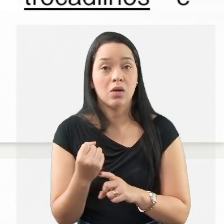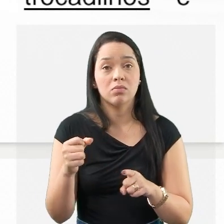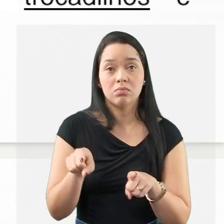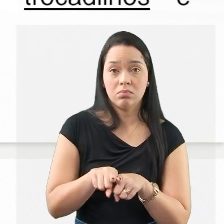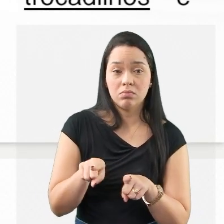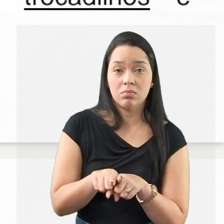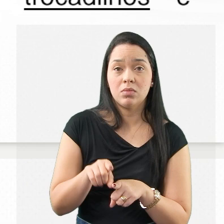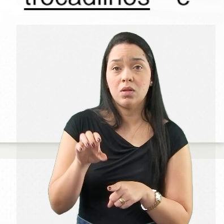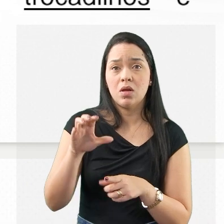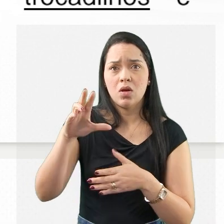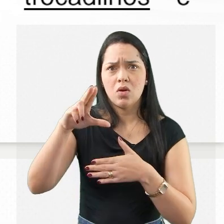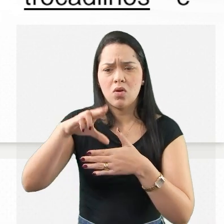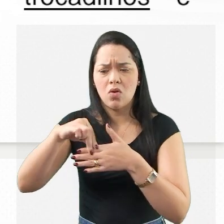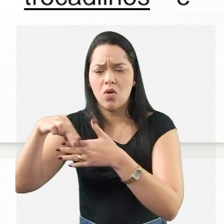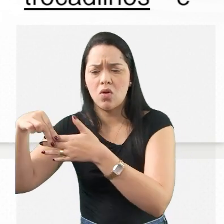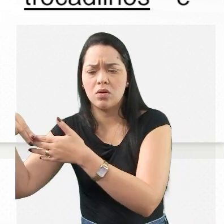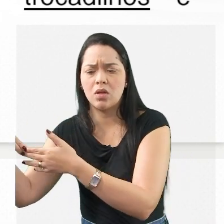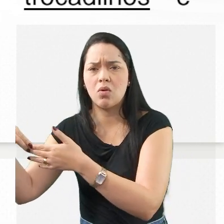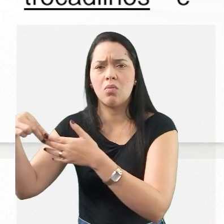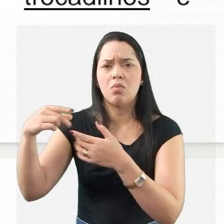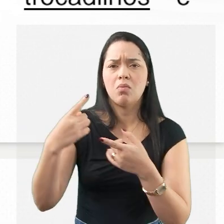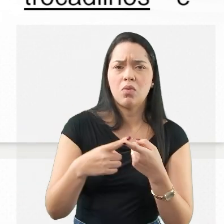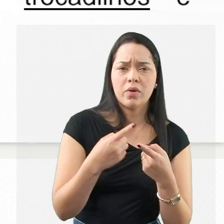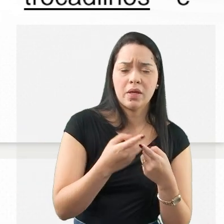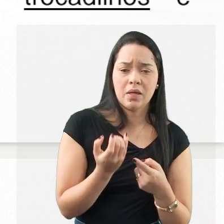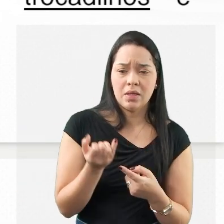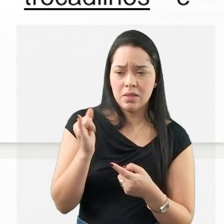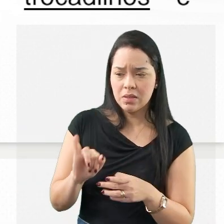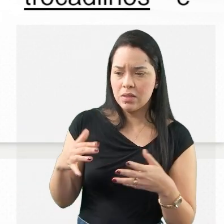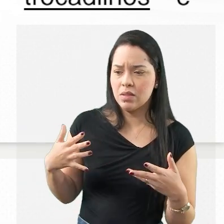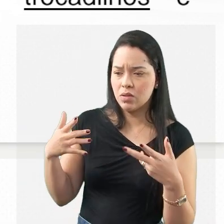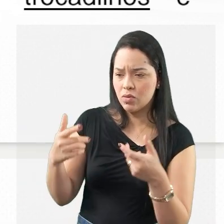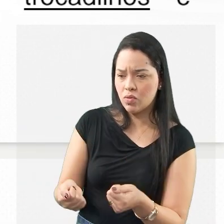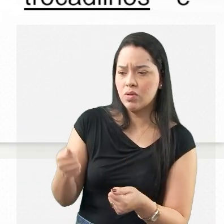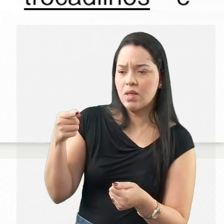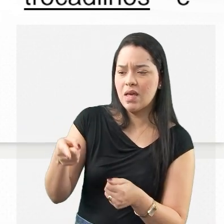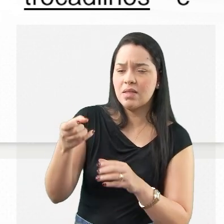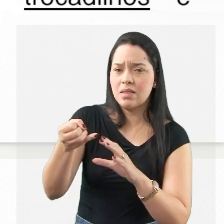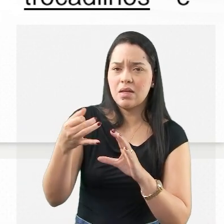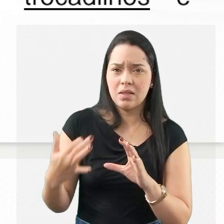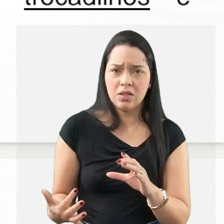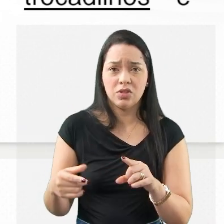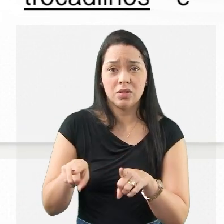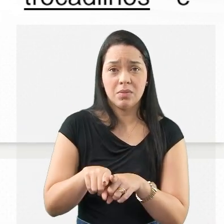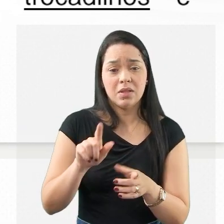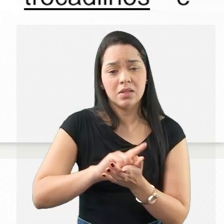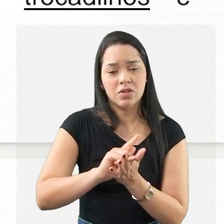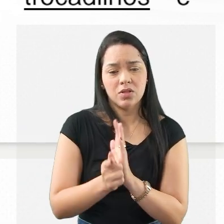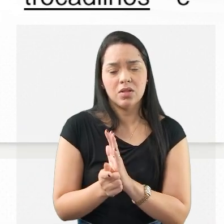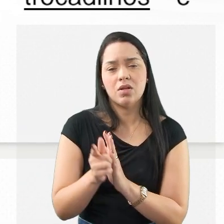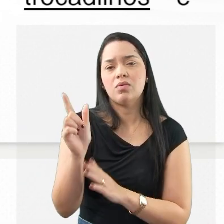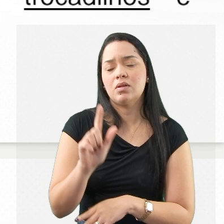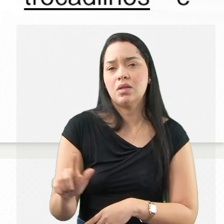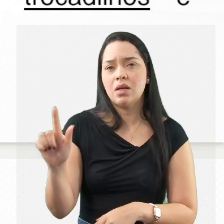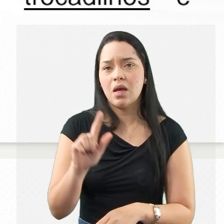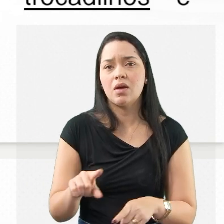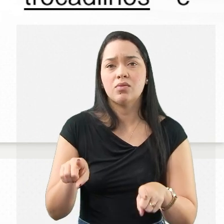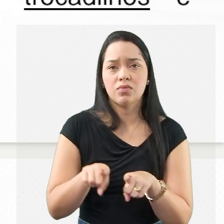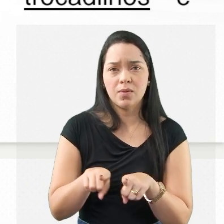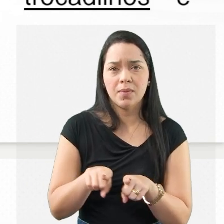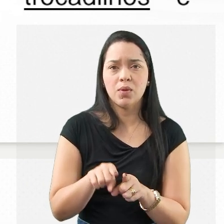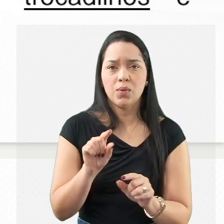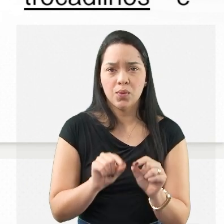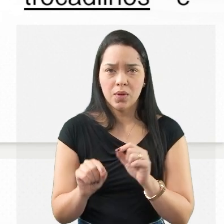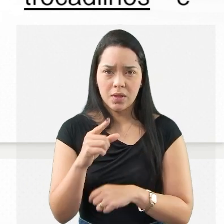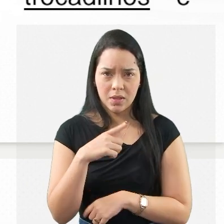literário cordel. Por que essa função social? Se a gente olha todas essas características desse gênero literário, a gente vai ver que,